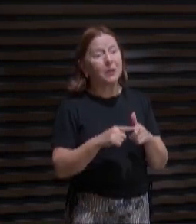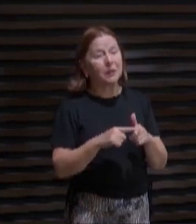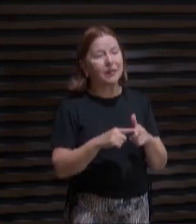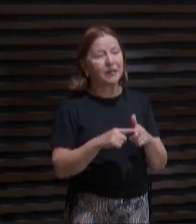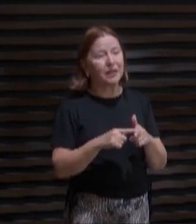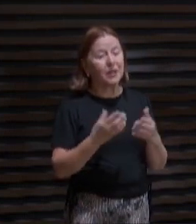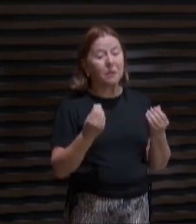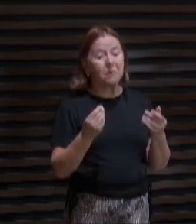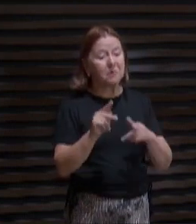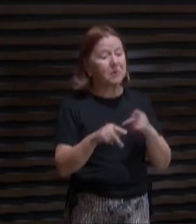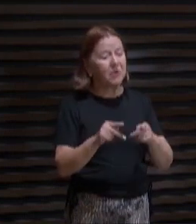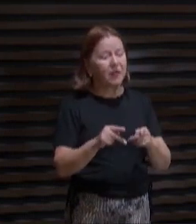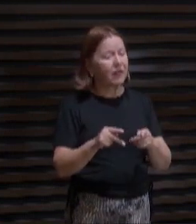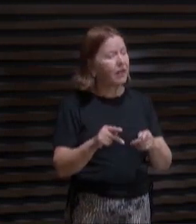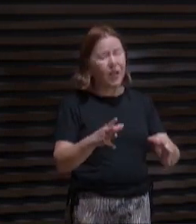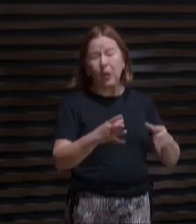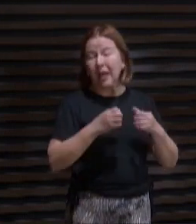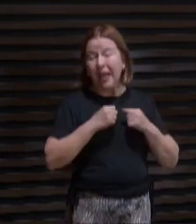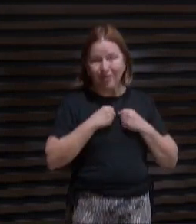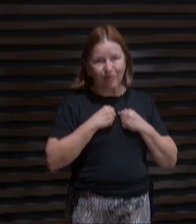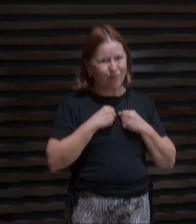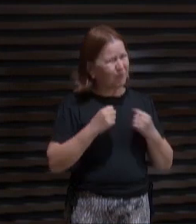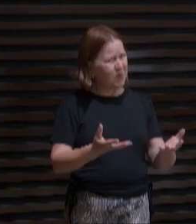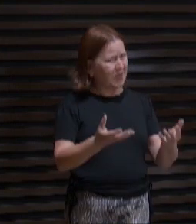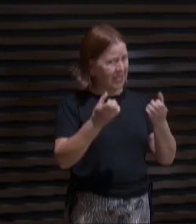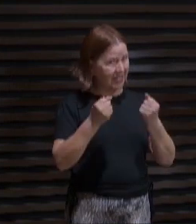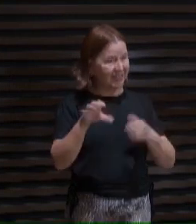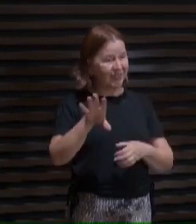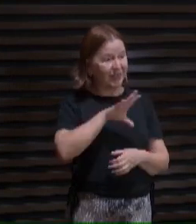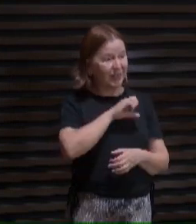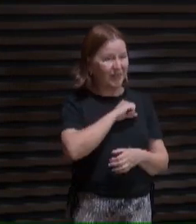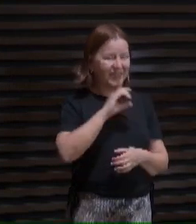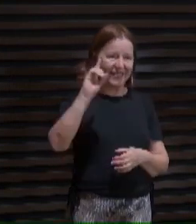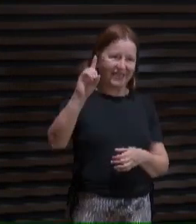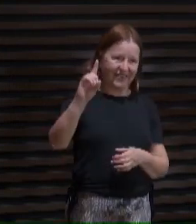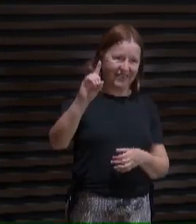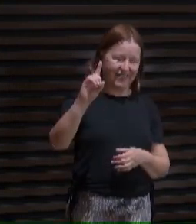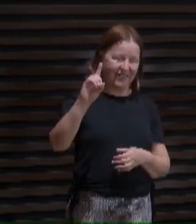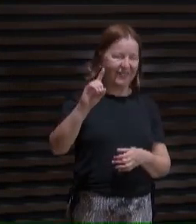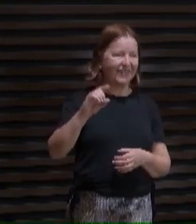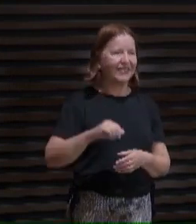assume o amor de Deus, ou não recebe o amor que Deus tem para com eles.